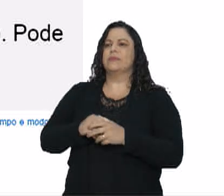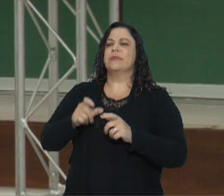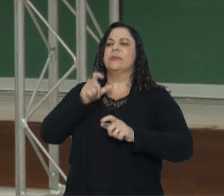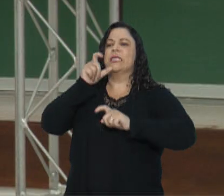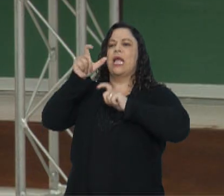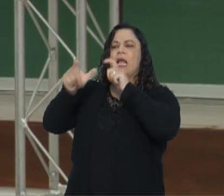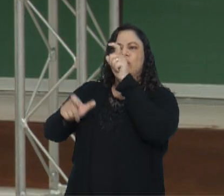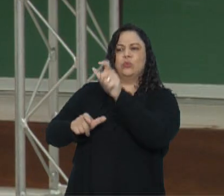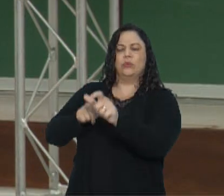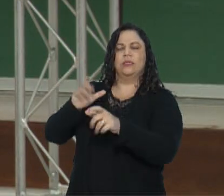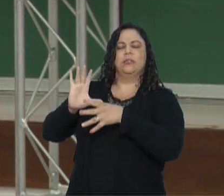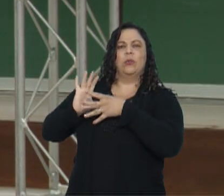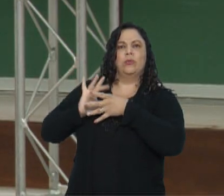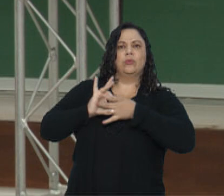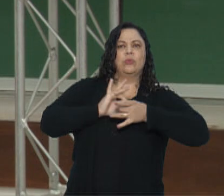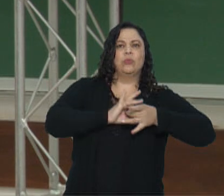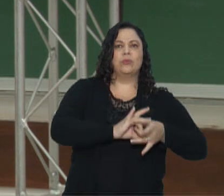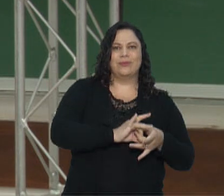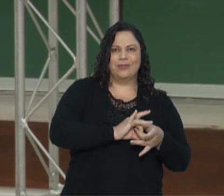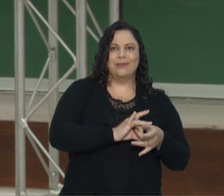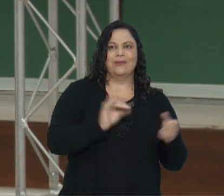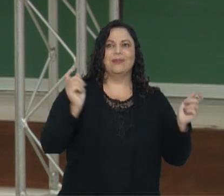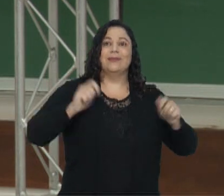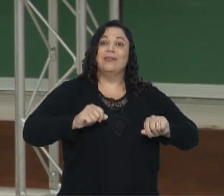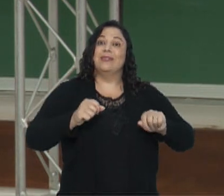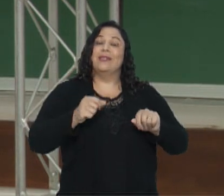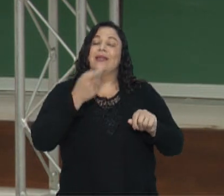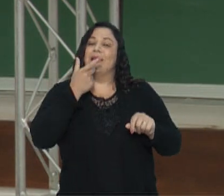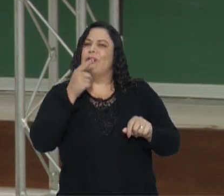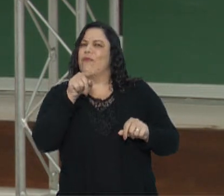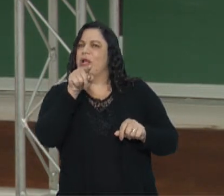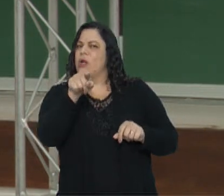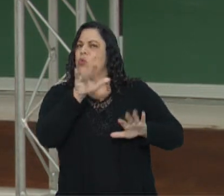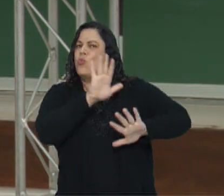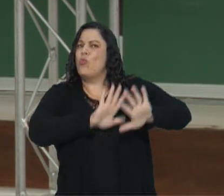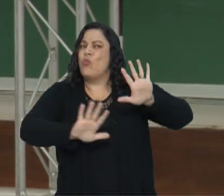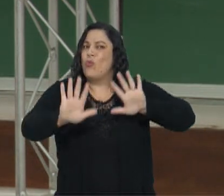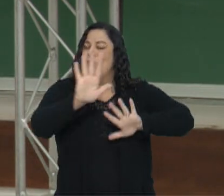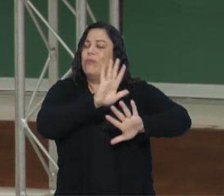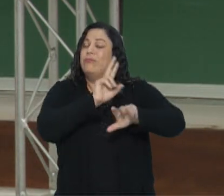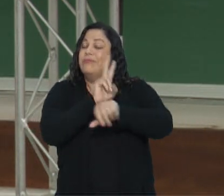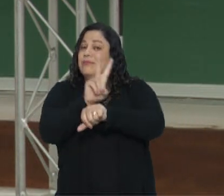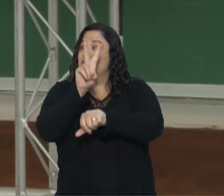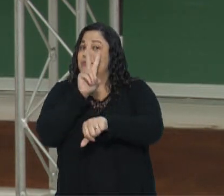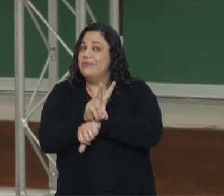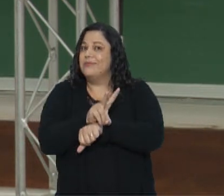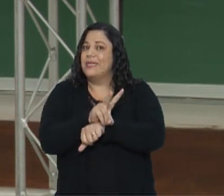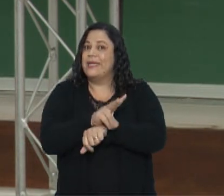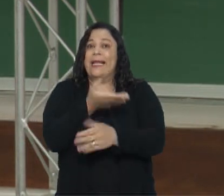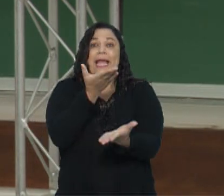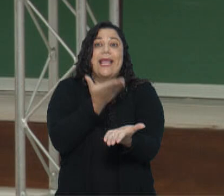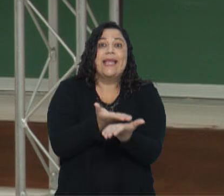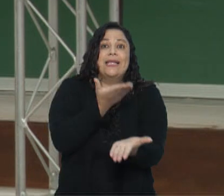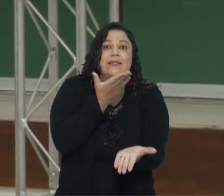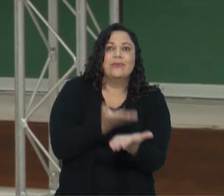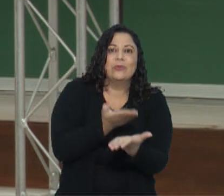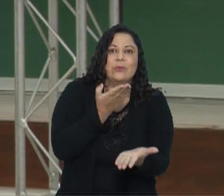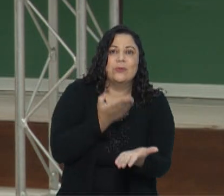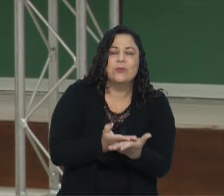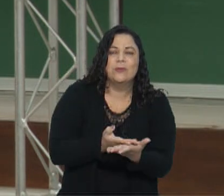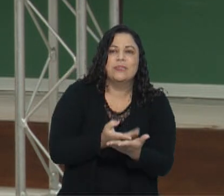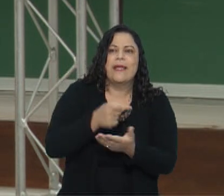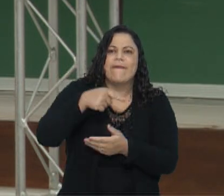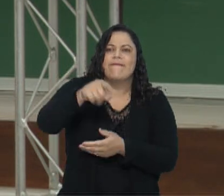é aplicado. Aí eu digo para vocês, se cuidem, né? Estudem, façam